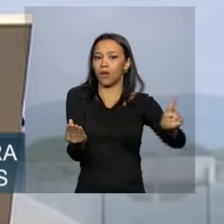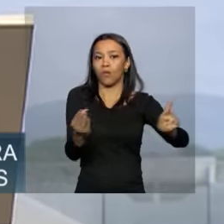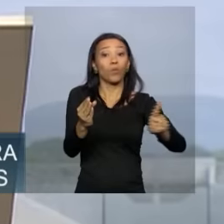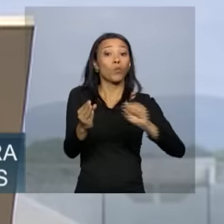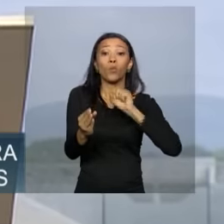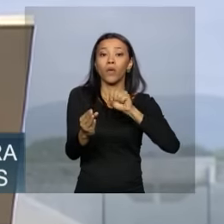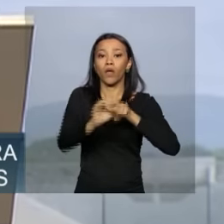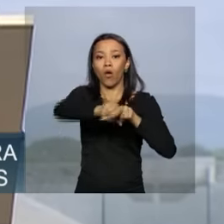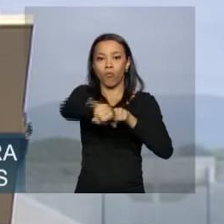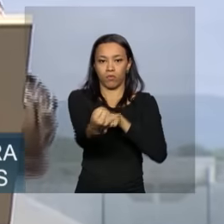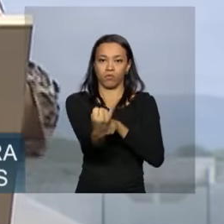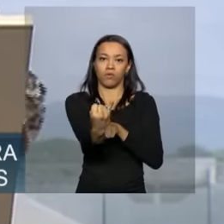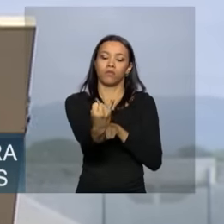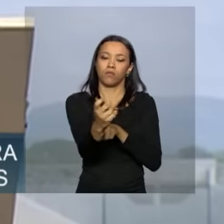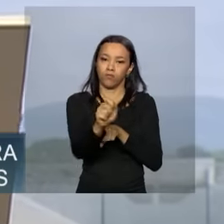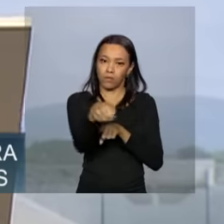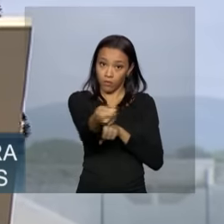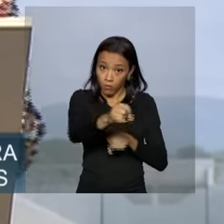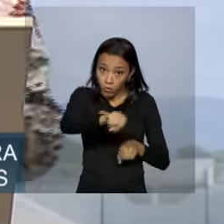povo.